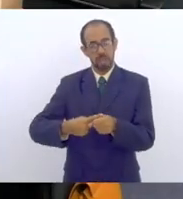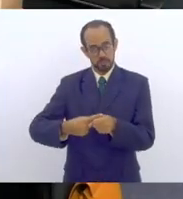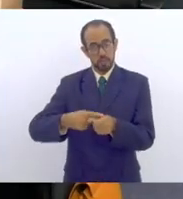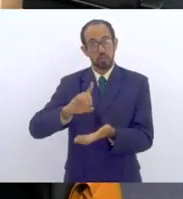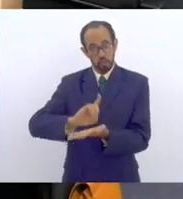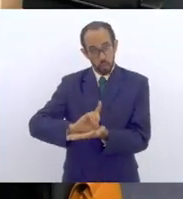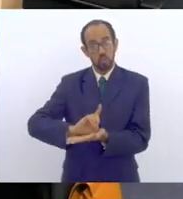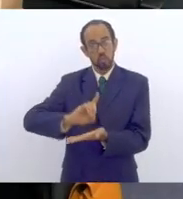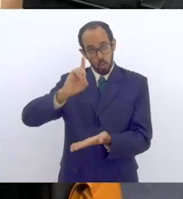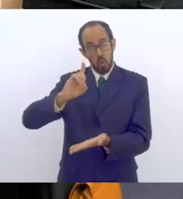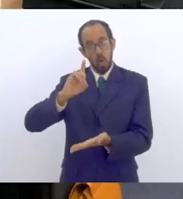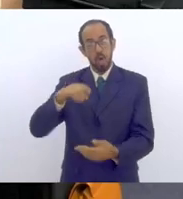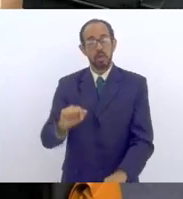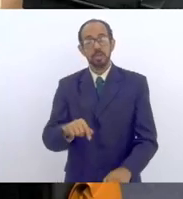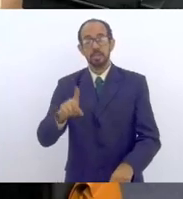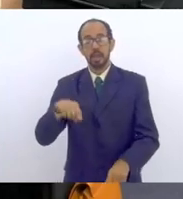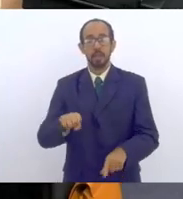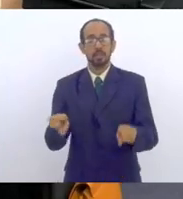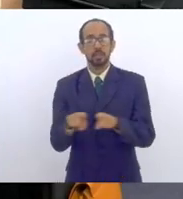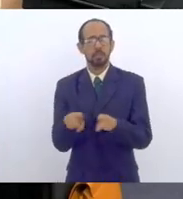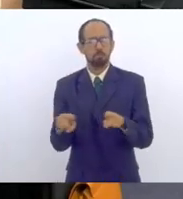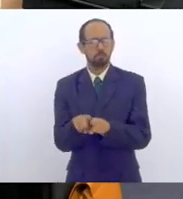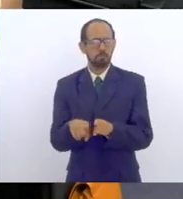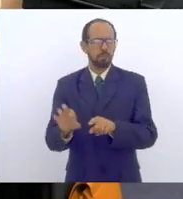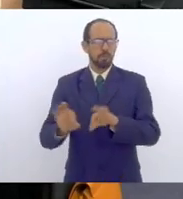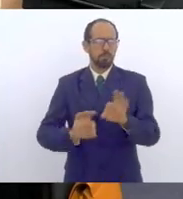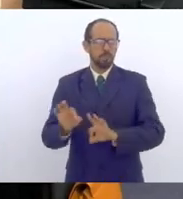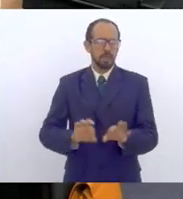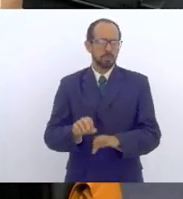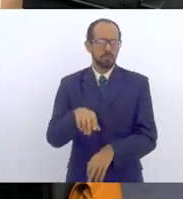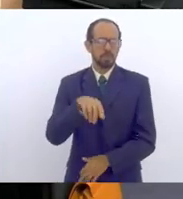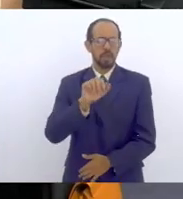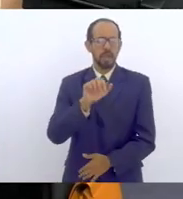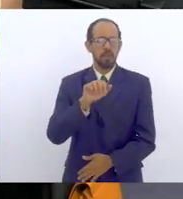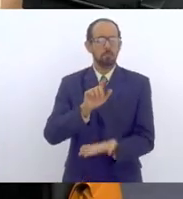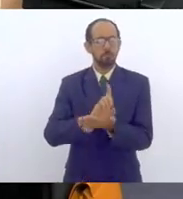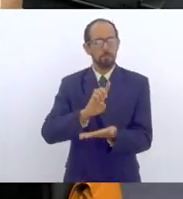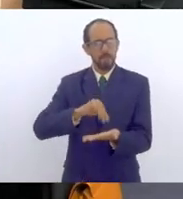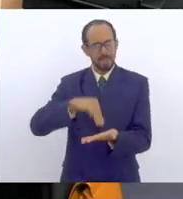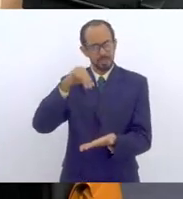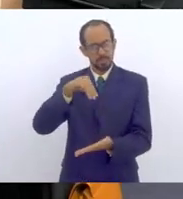bens culturais e projetos sociais pela Fundação Getúlio Vargas